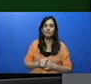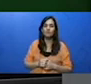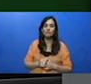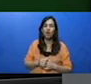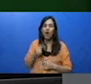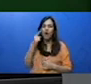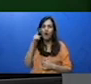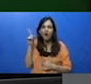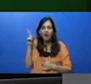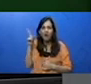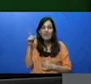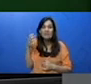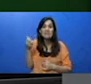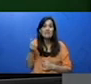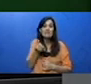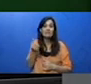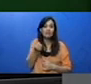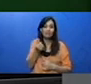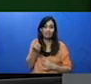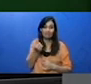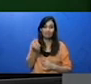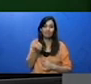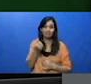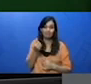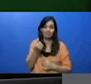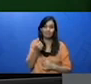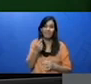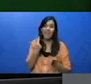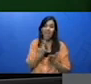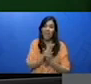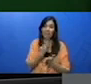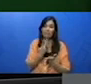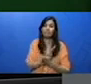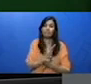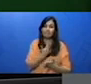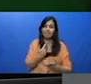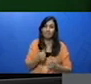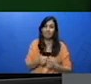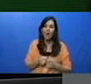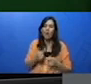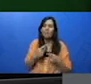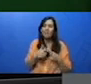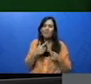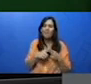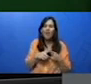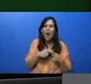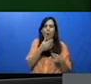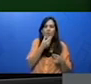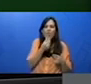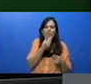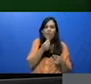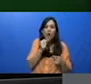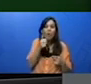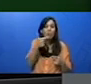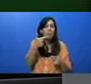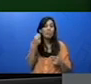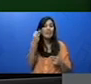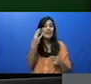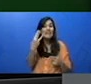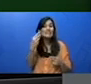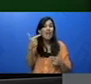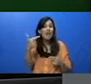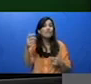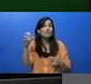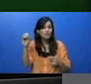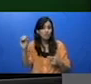Olha lá na sexta rodada agora, ó. O erro está aqui. O Edgar colocou 320, ele formou com